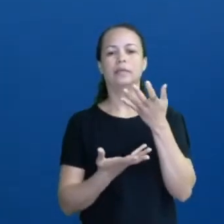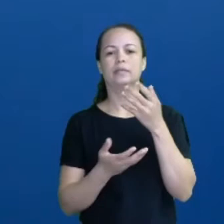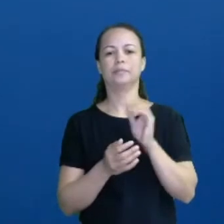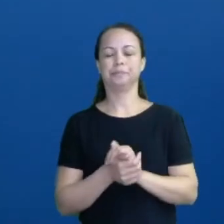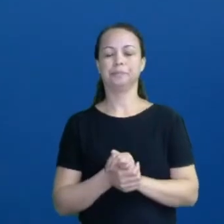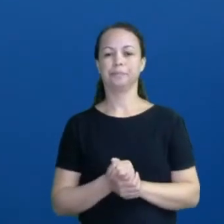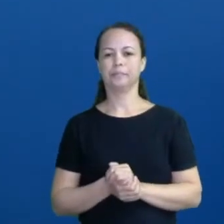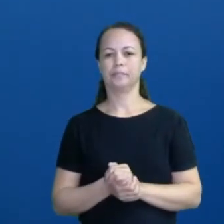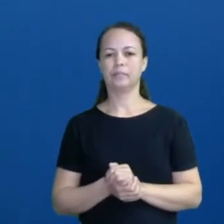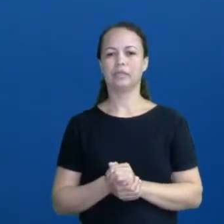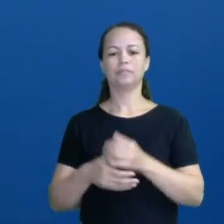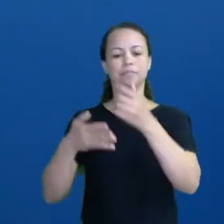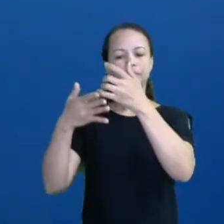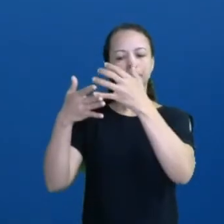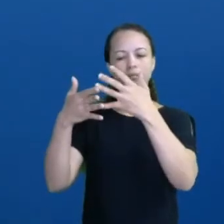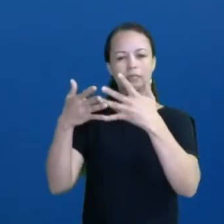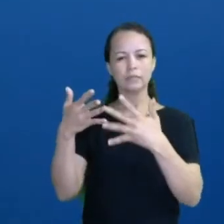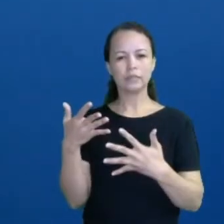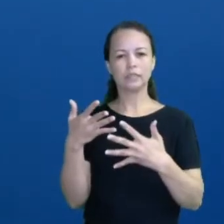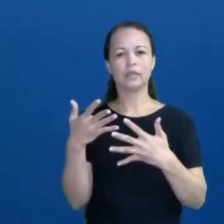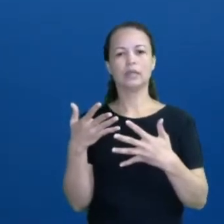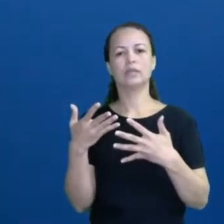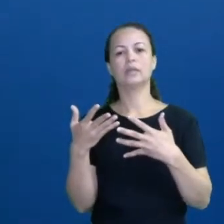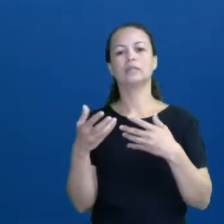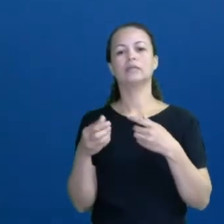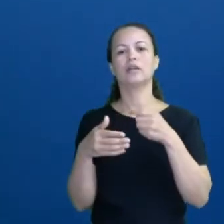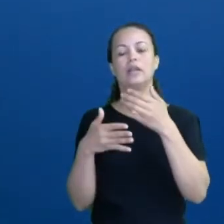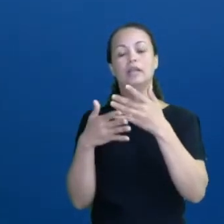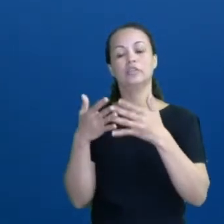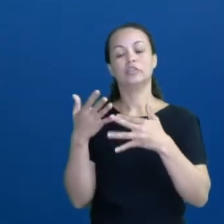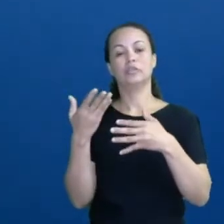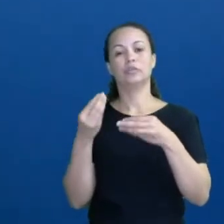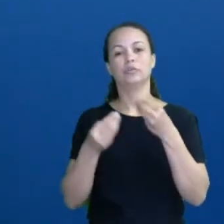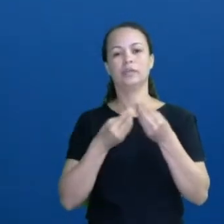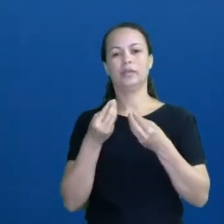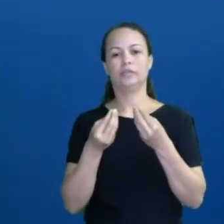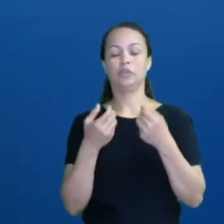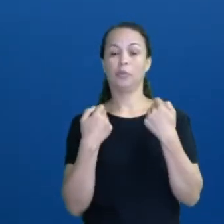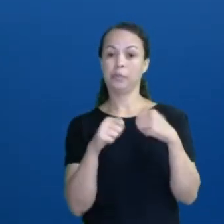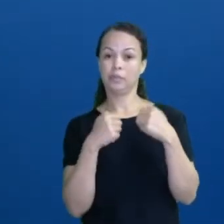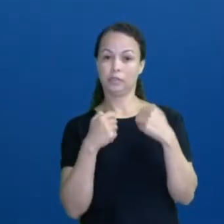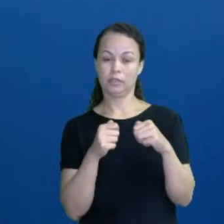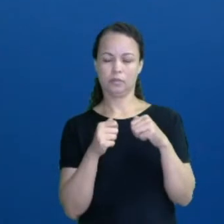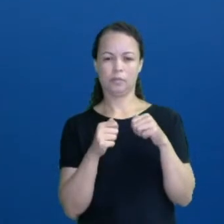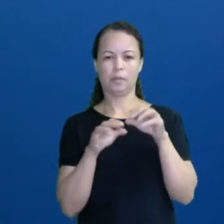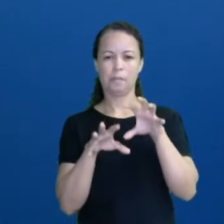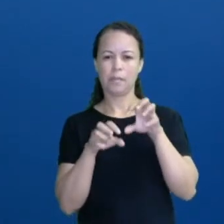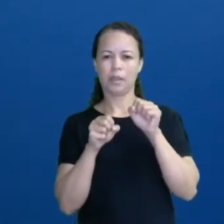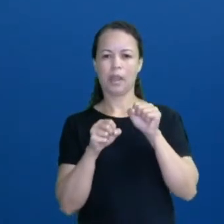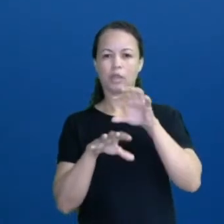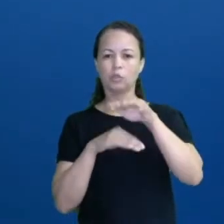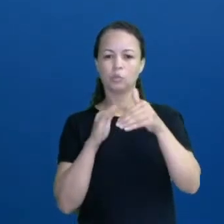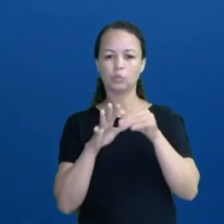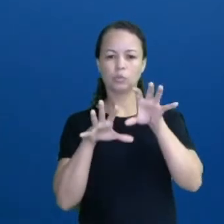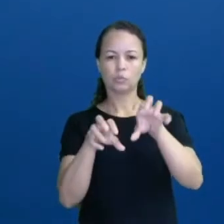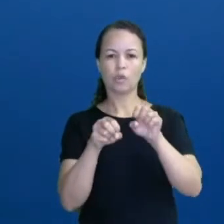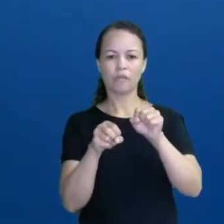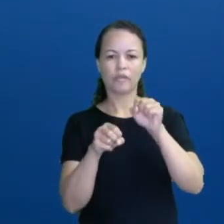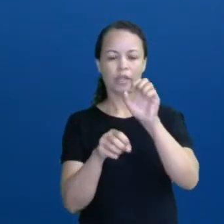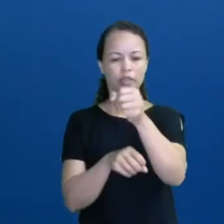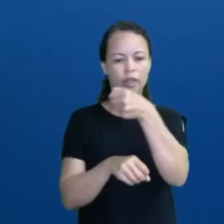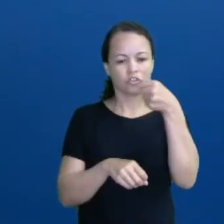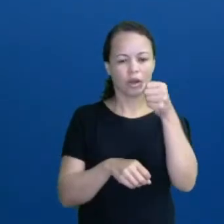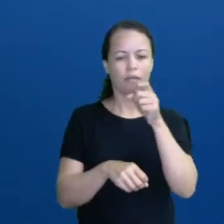da receita, vou fazer uma lista desses ingredientes que eu preciso para pegar tudo de uma vez na geladeira. Então quais são